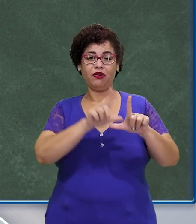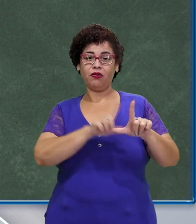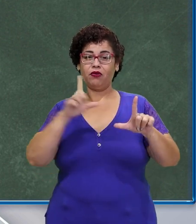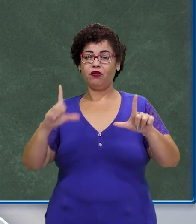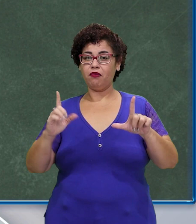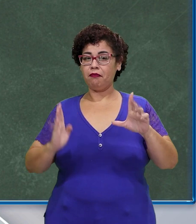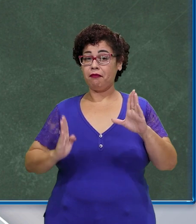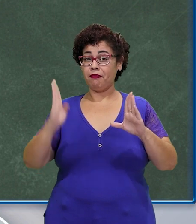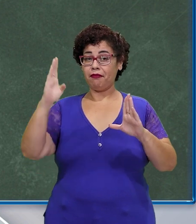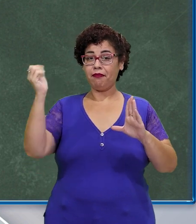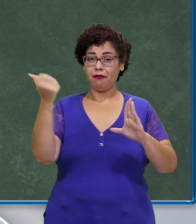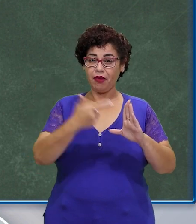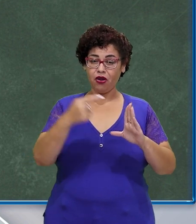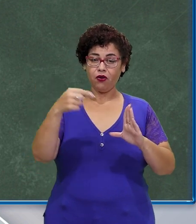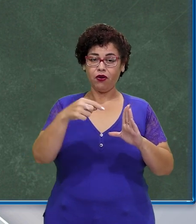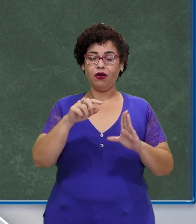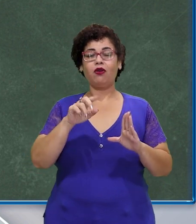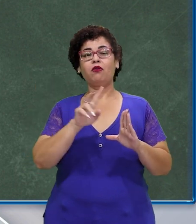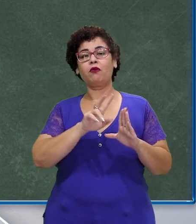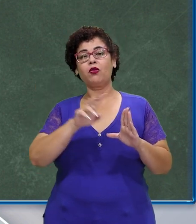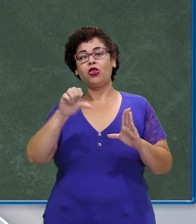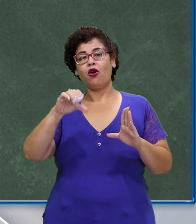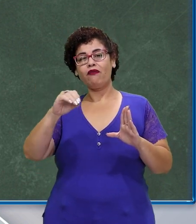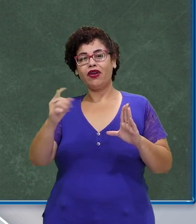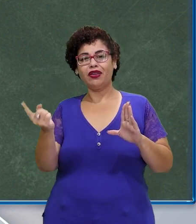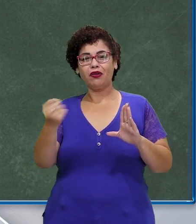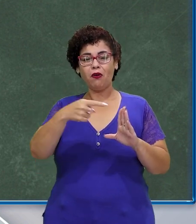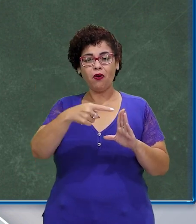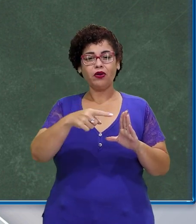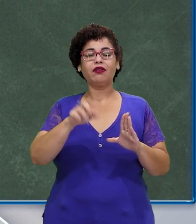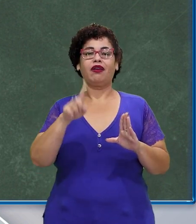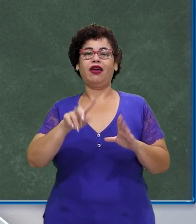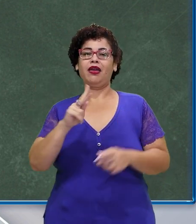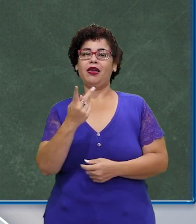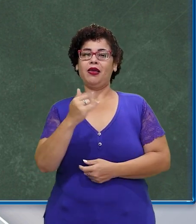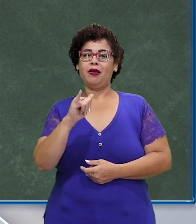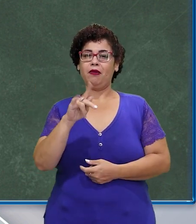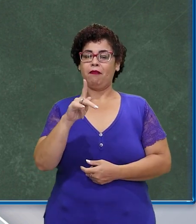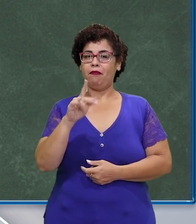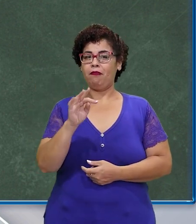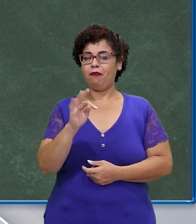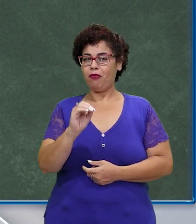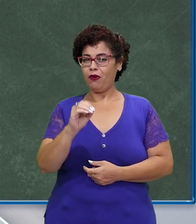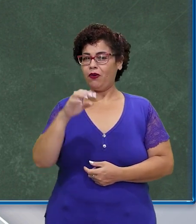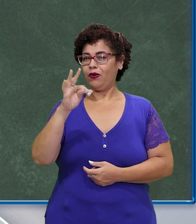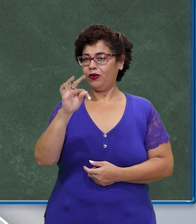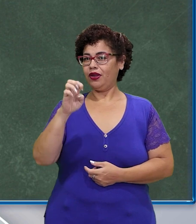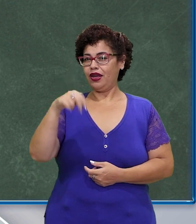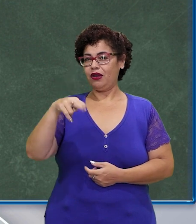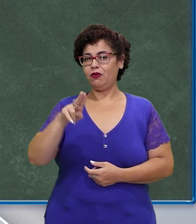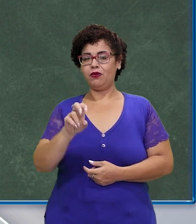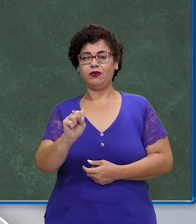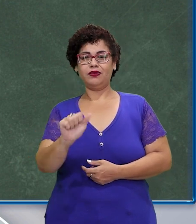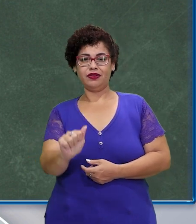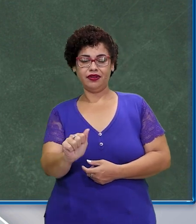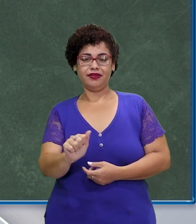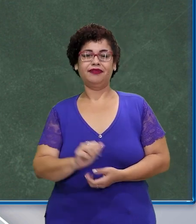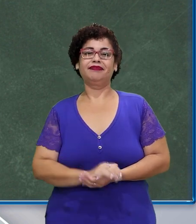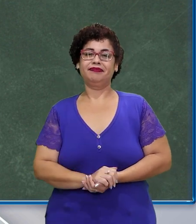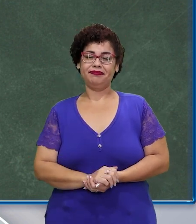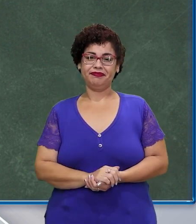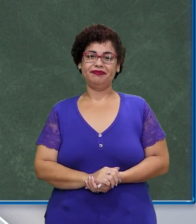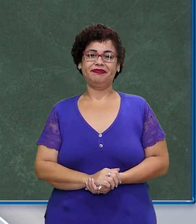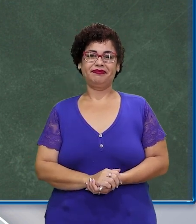lado oposto ao ângulo de 90 graus, chama hipotenusa. até nos A.